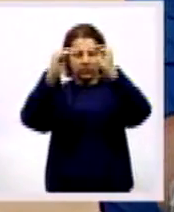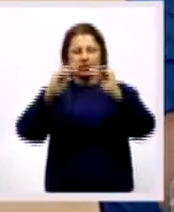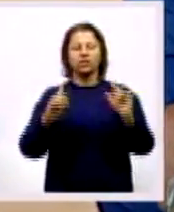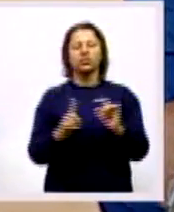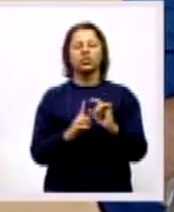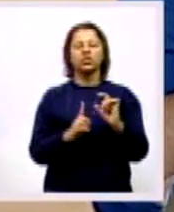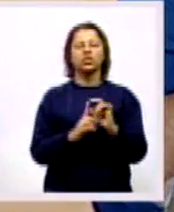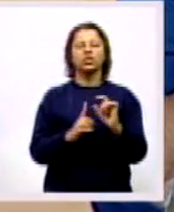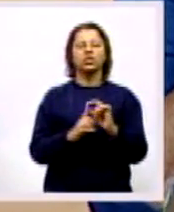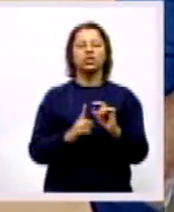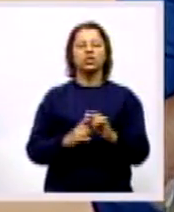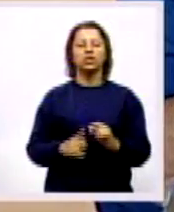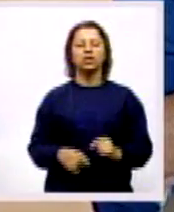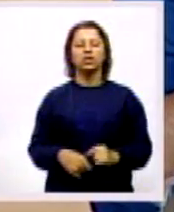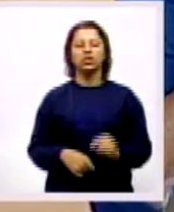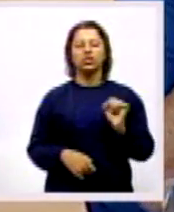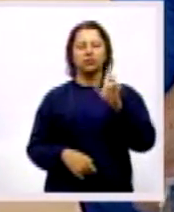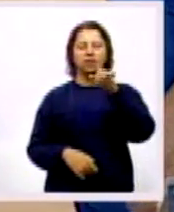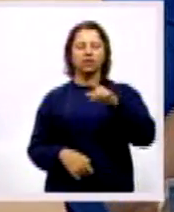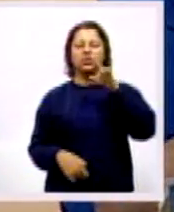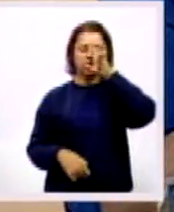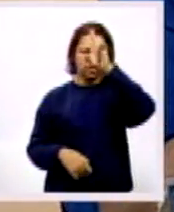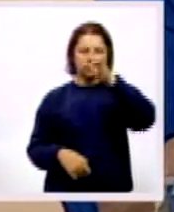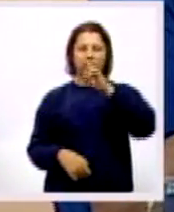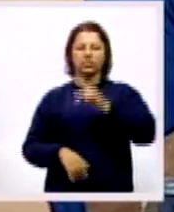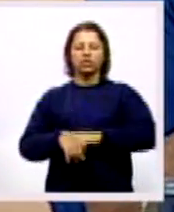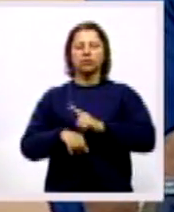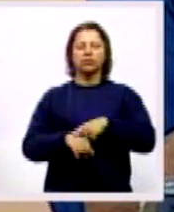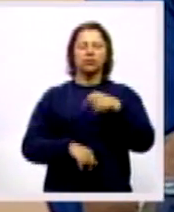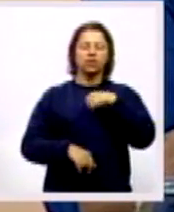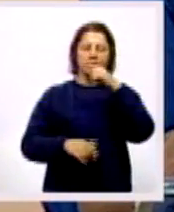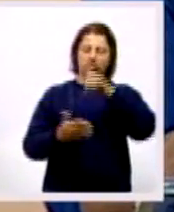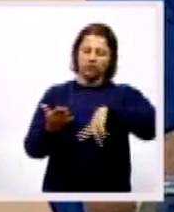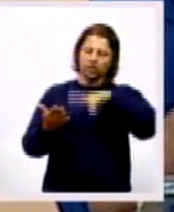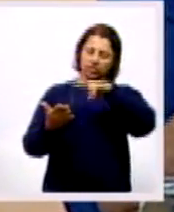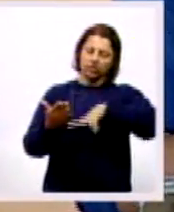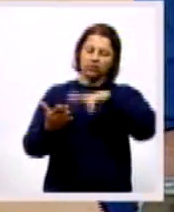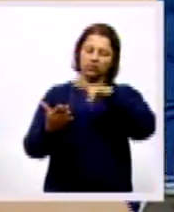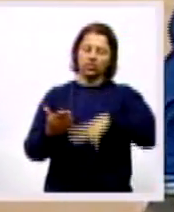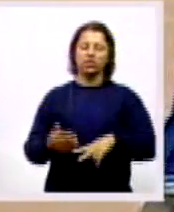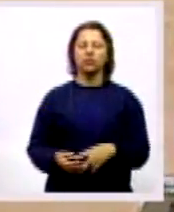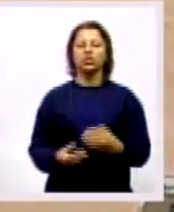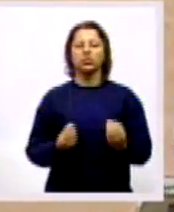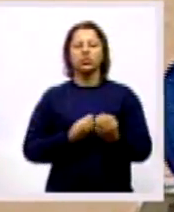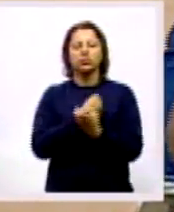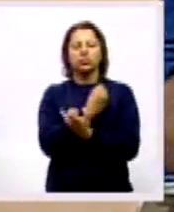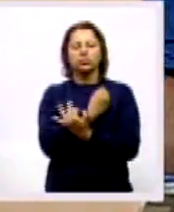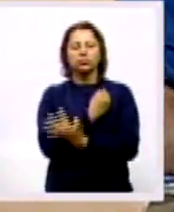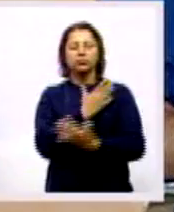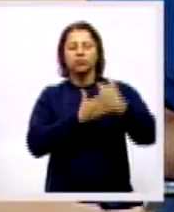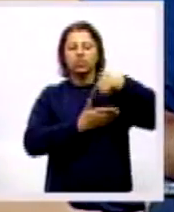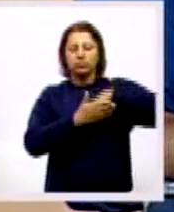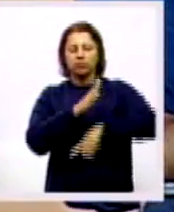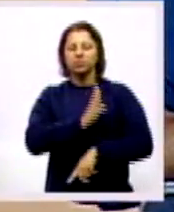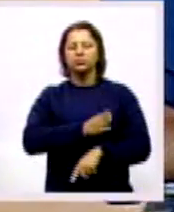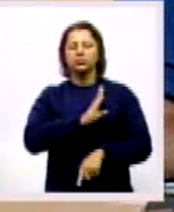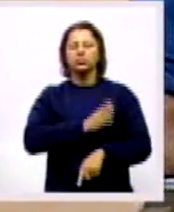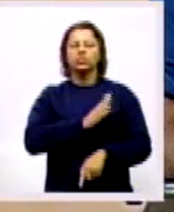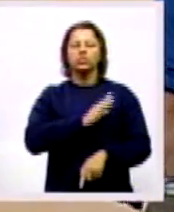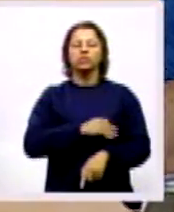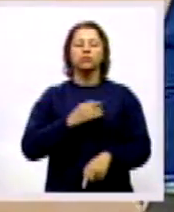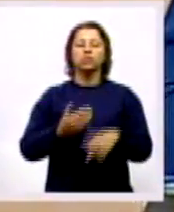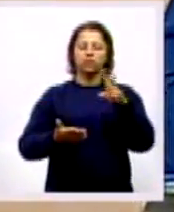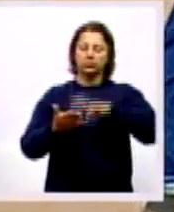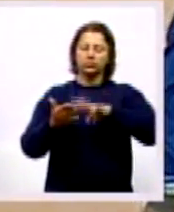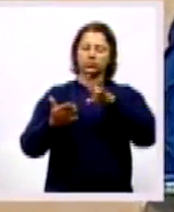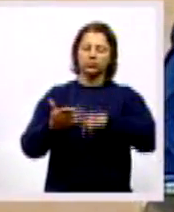palavra, que foi muito forte no momento em que li, o impacto muito profundo no meu coração na hora em